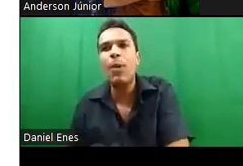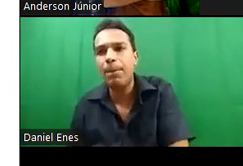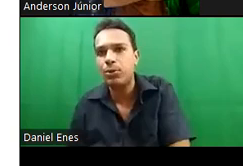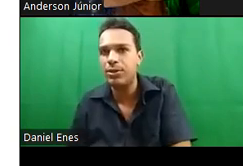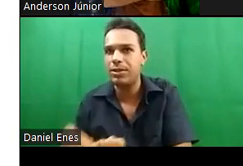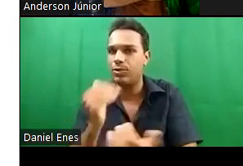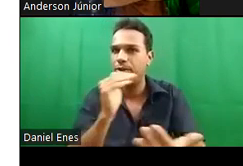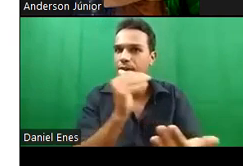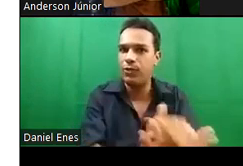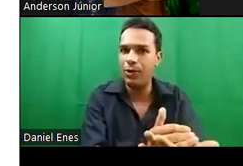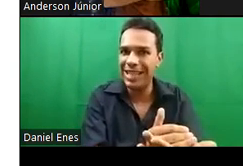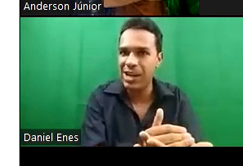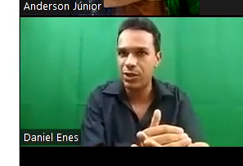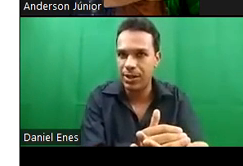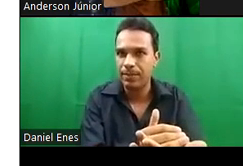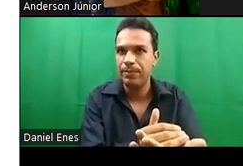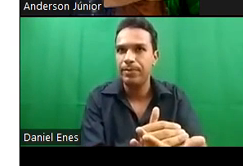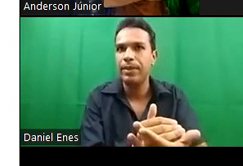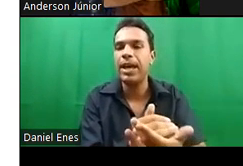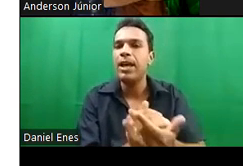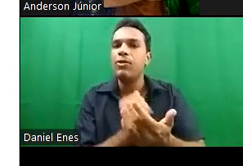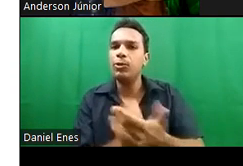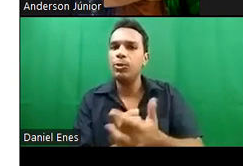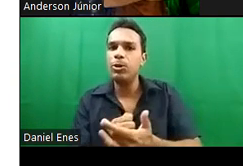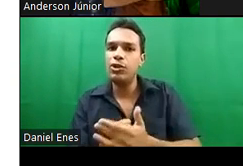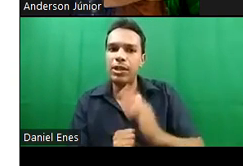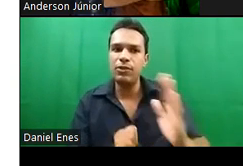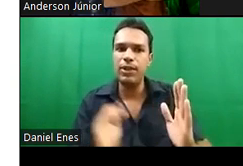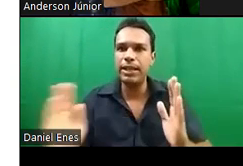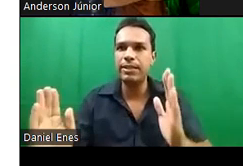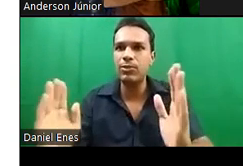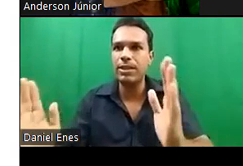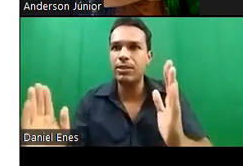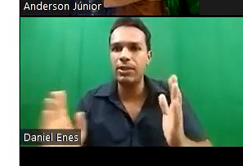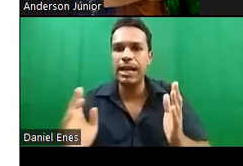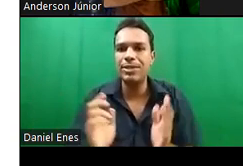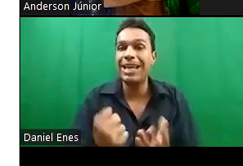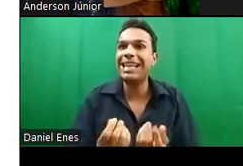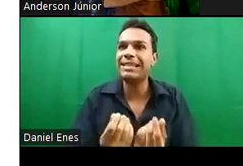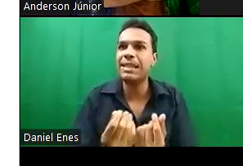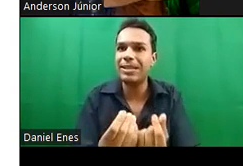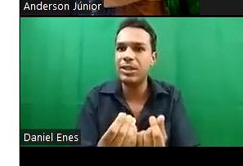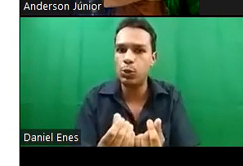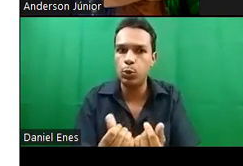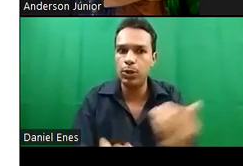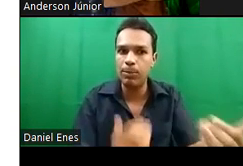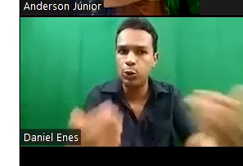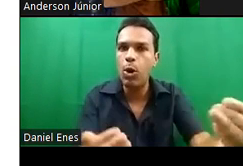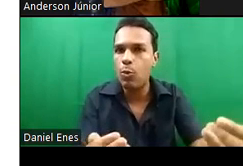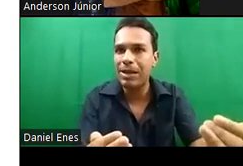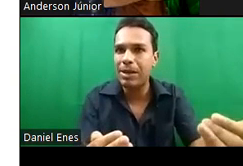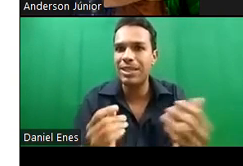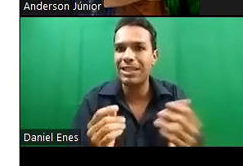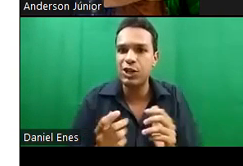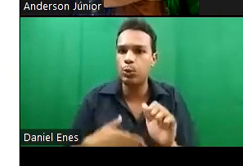sinal é produzido? Fonética, né? Fonologia, diferença nos significados em relação a essa estrutura. Mudou